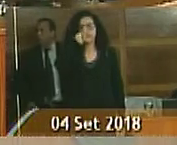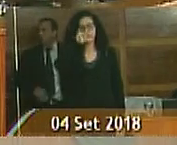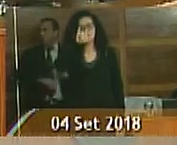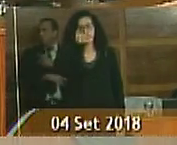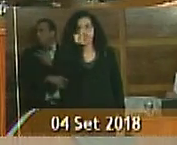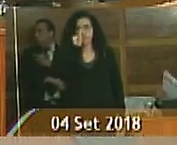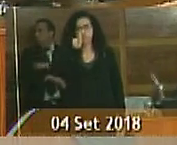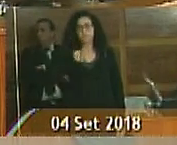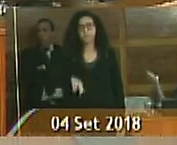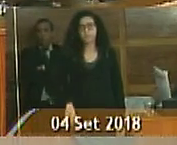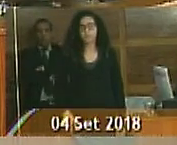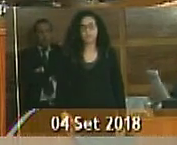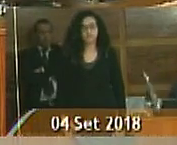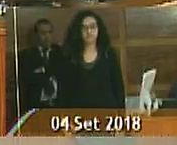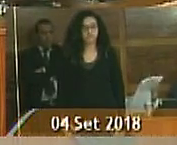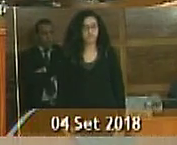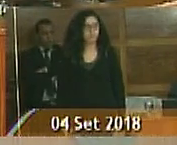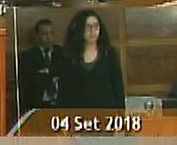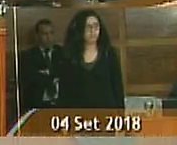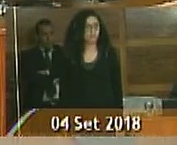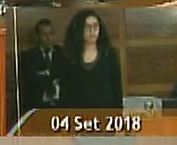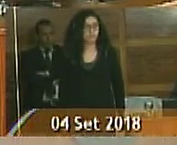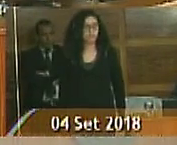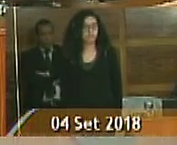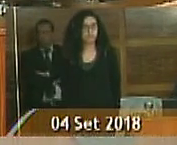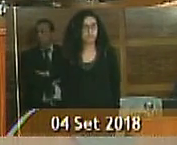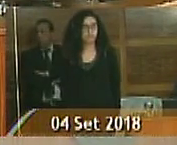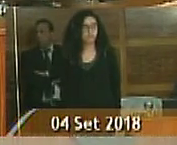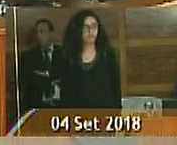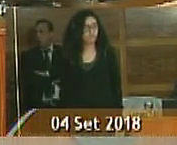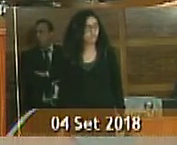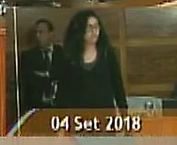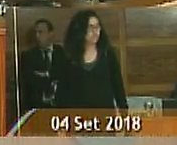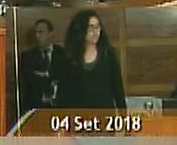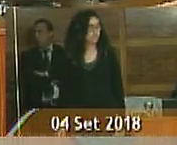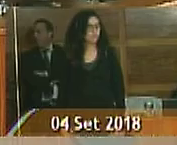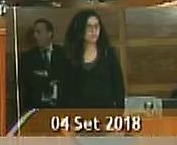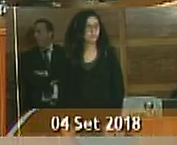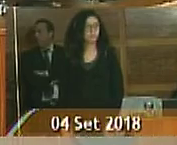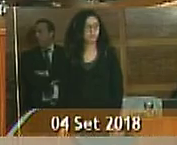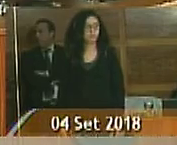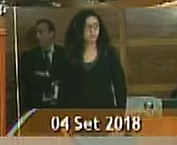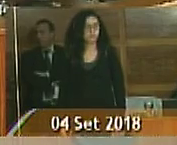Vicarone dos Reis. É o Valqui lá da... É o Valqui?